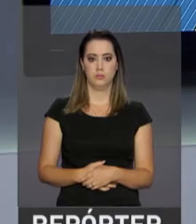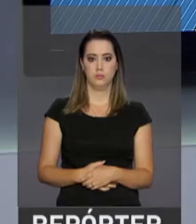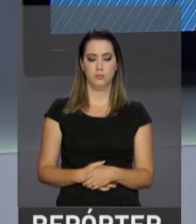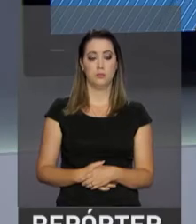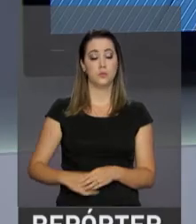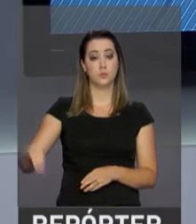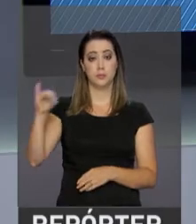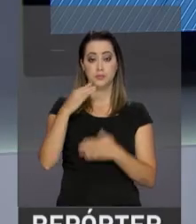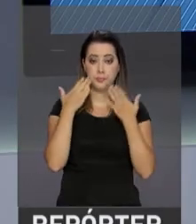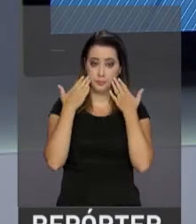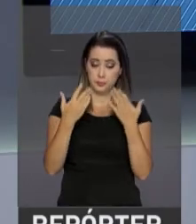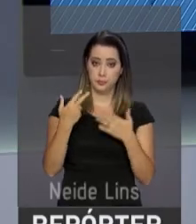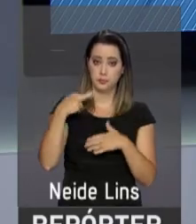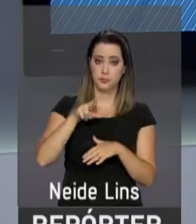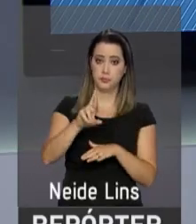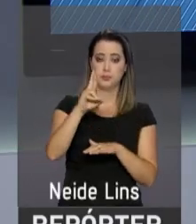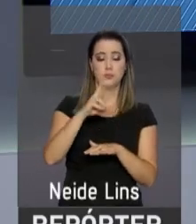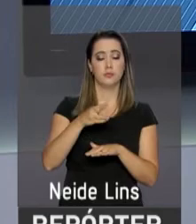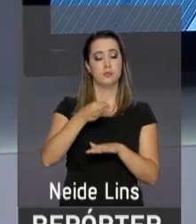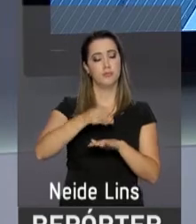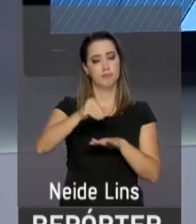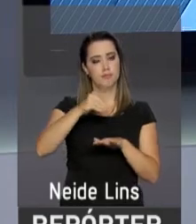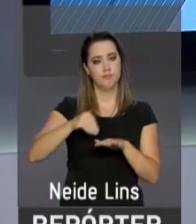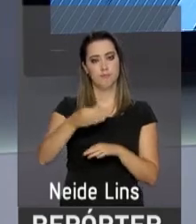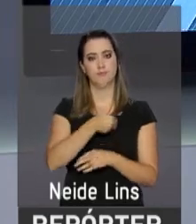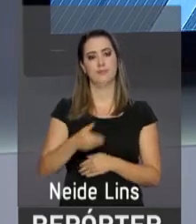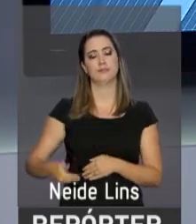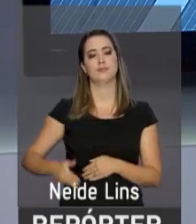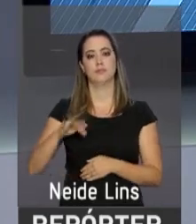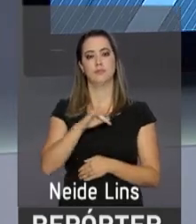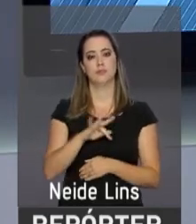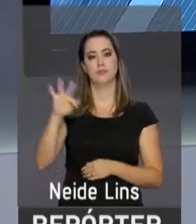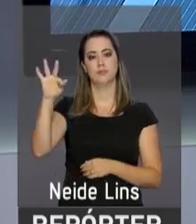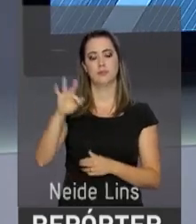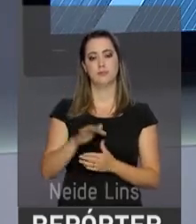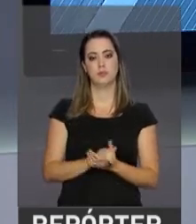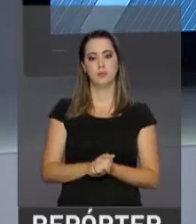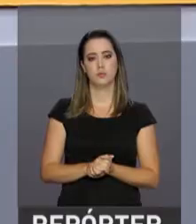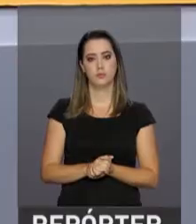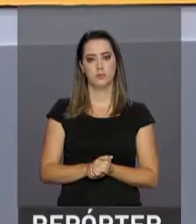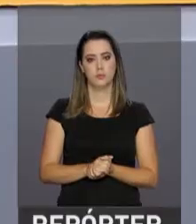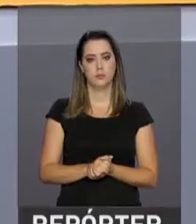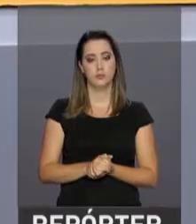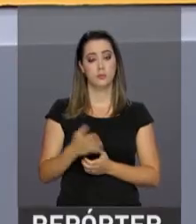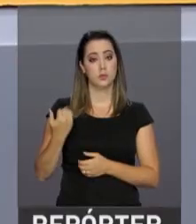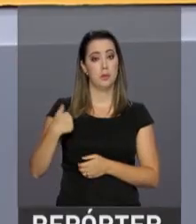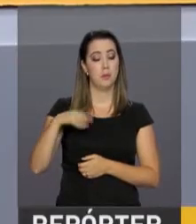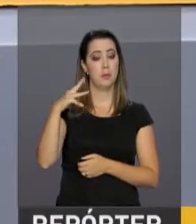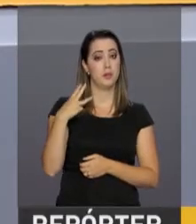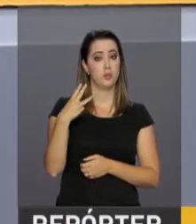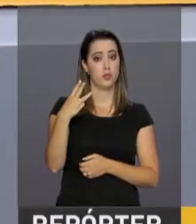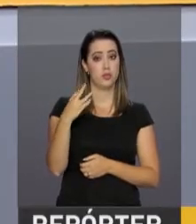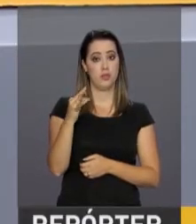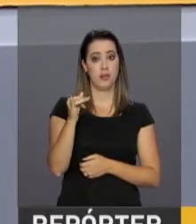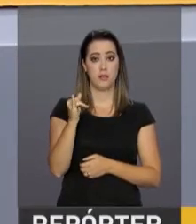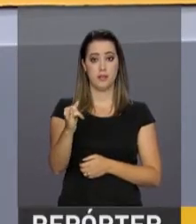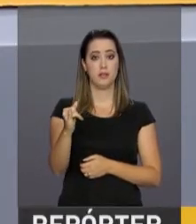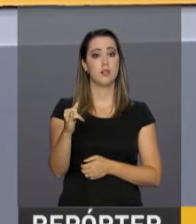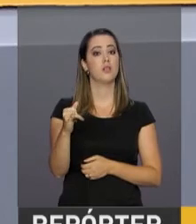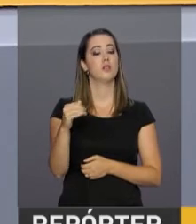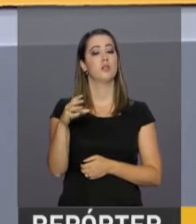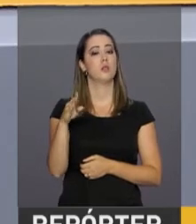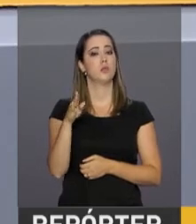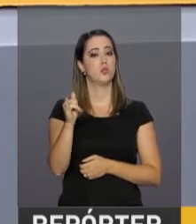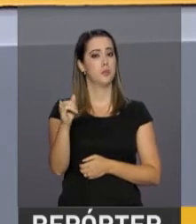Olá, no ar mais uma edição do Repórter NBR com as notícias do governo federal. Mais de 3 trilhões e